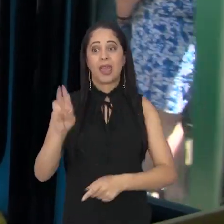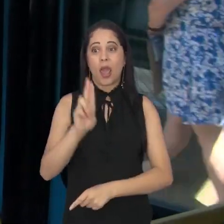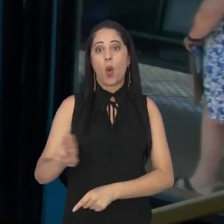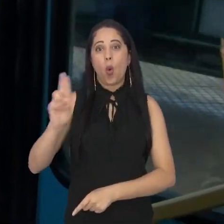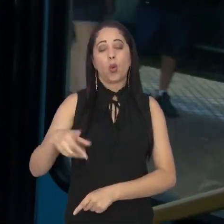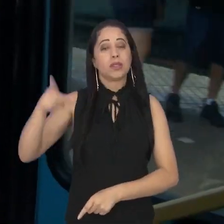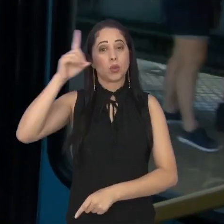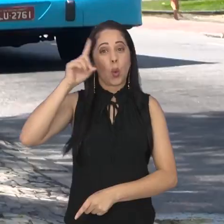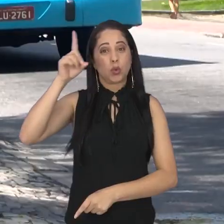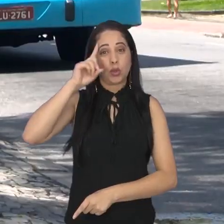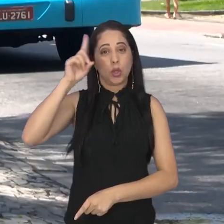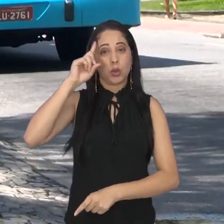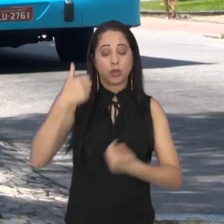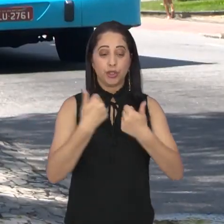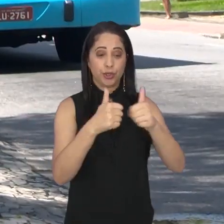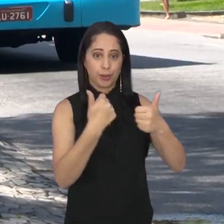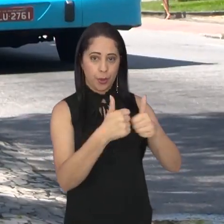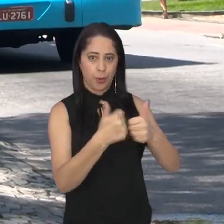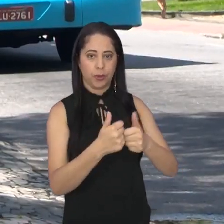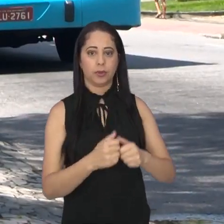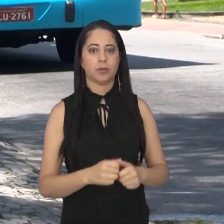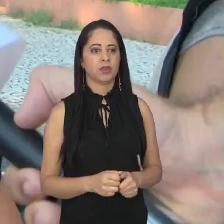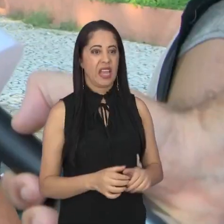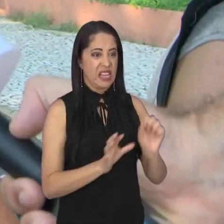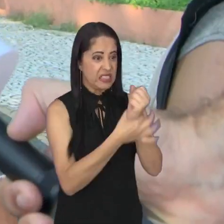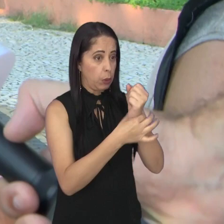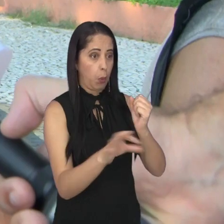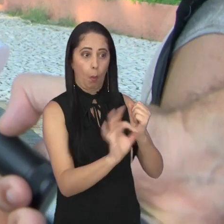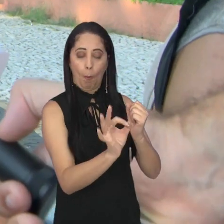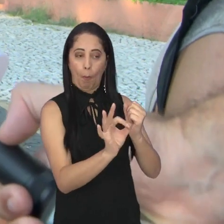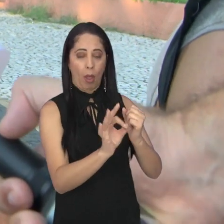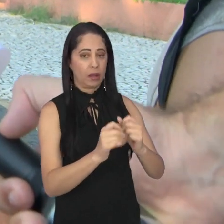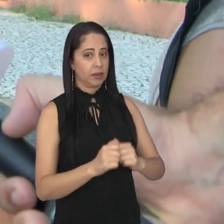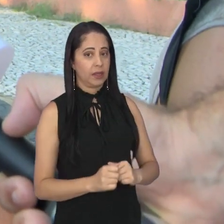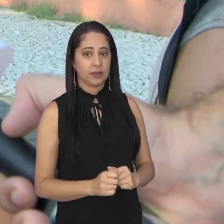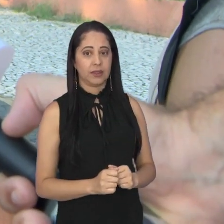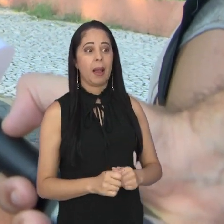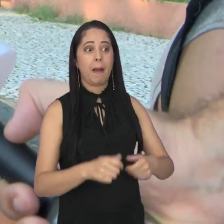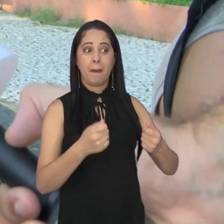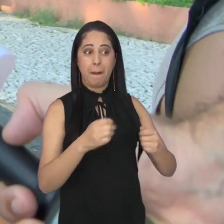usam diariamente os ônibus da cidade. Não está seguro, não.